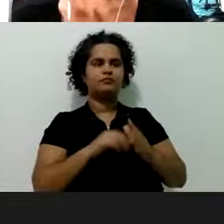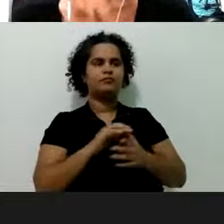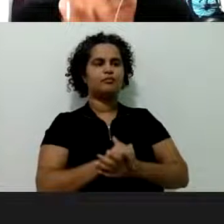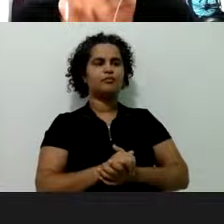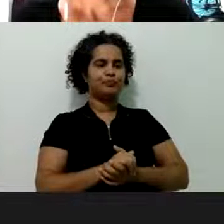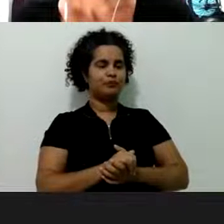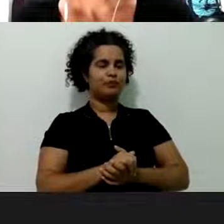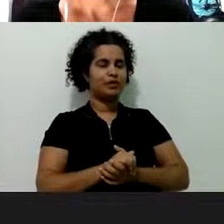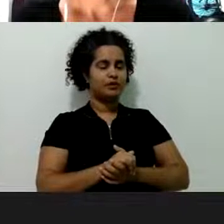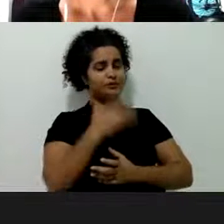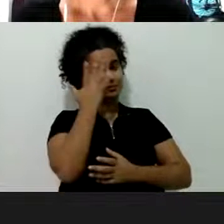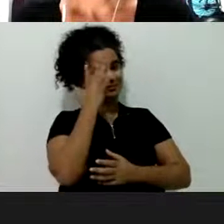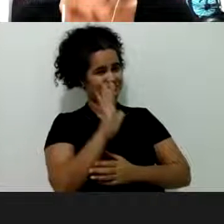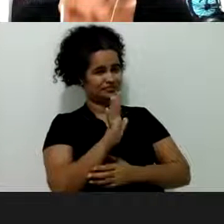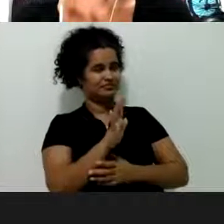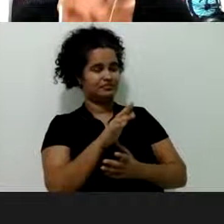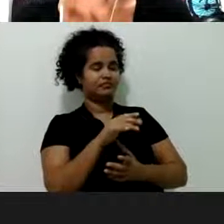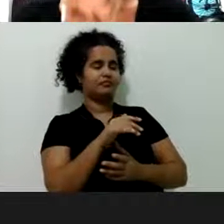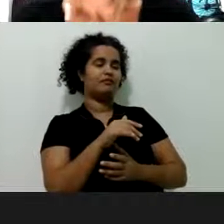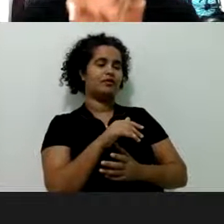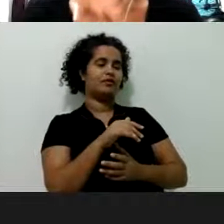Não sei se existe, assim, um